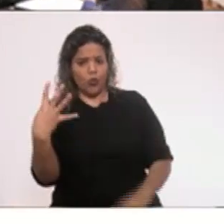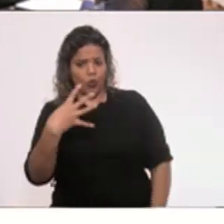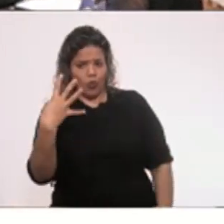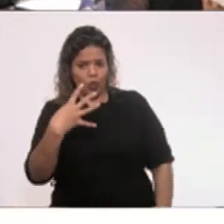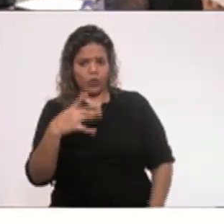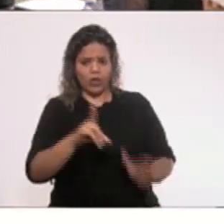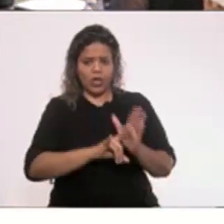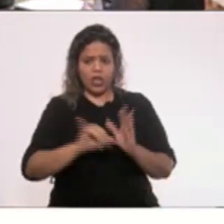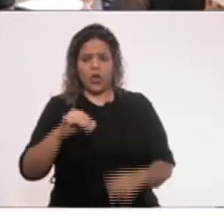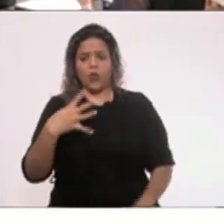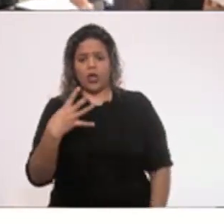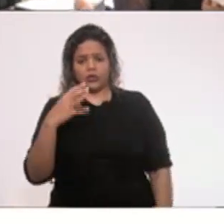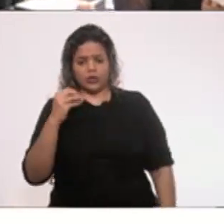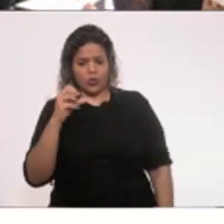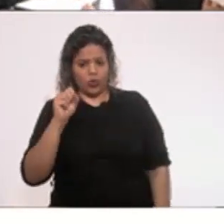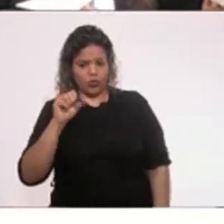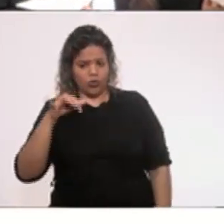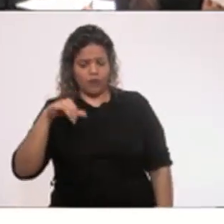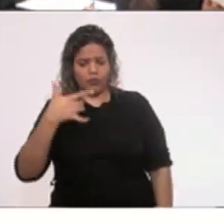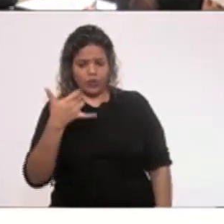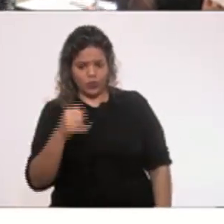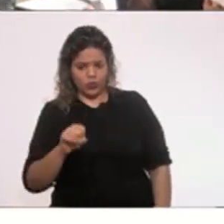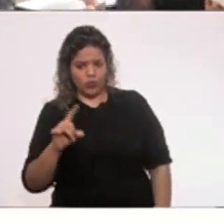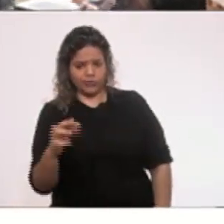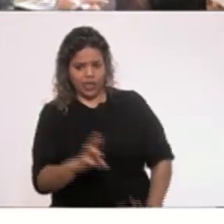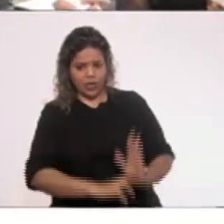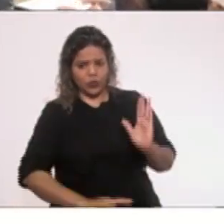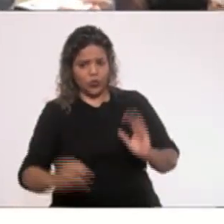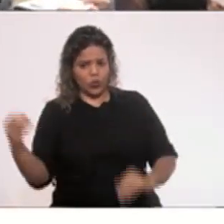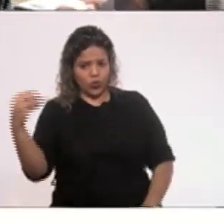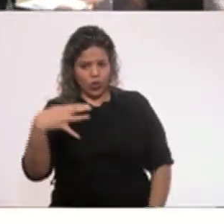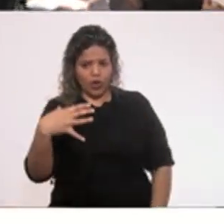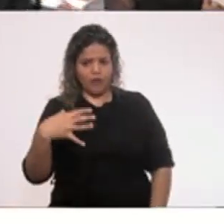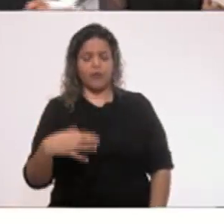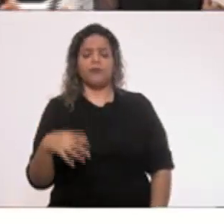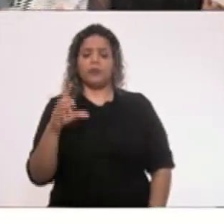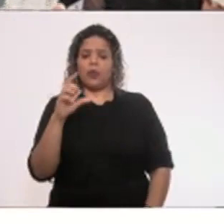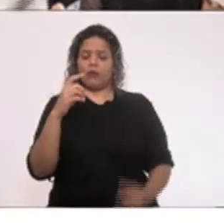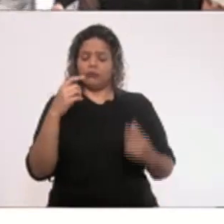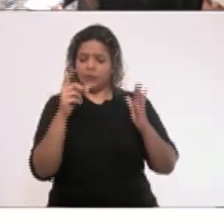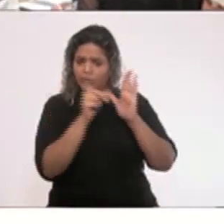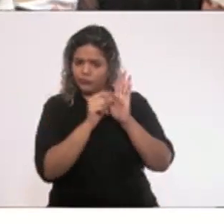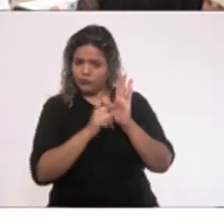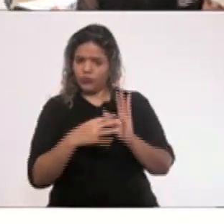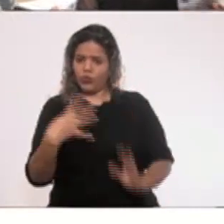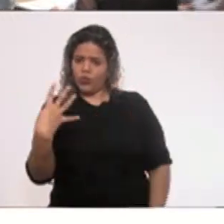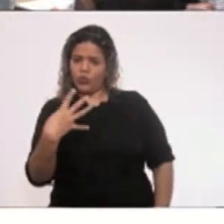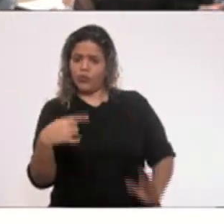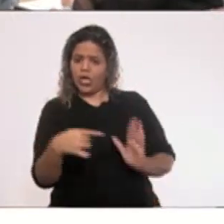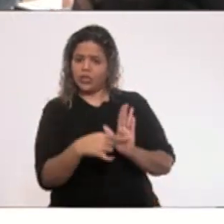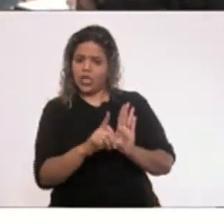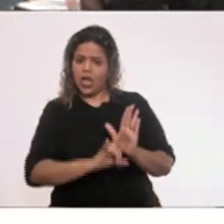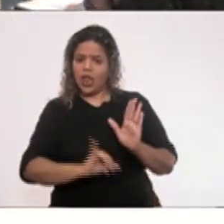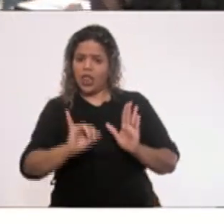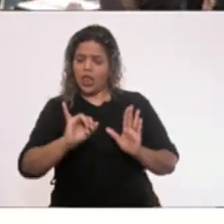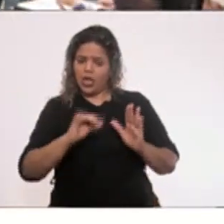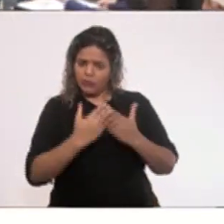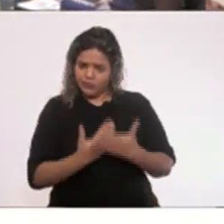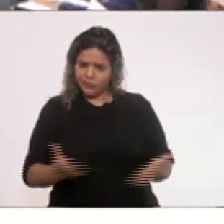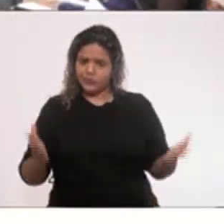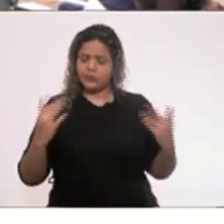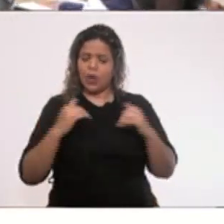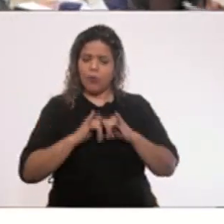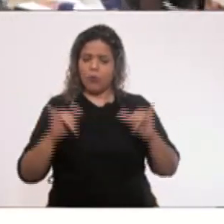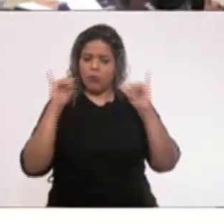projeto de lei 4089/2018, passa a ter a seguinte redação. Artigo 4º. Esta lei entra em vigor na data de